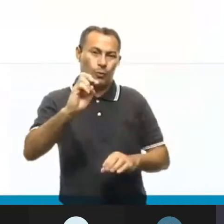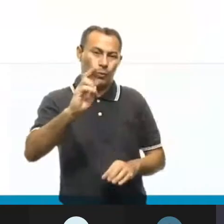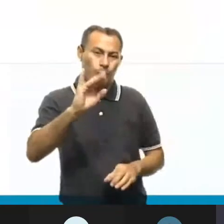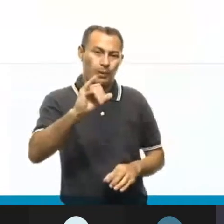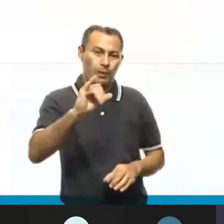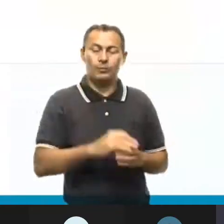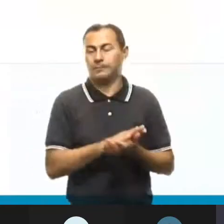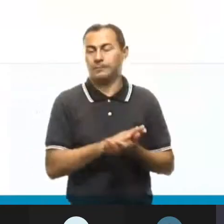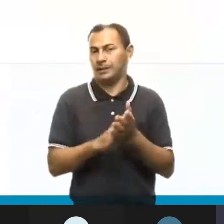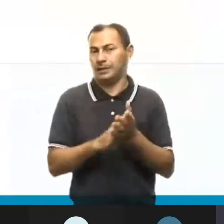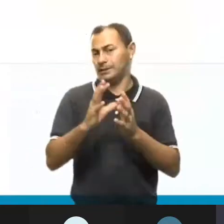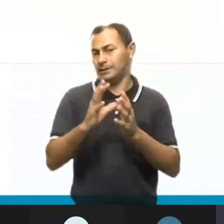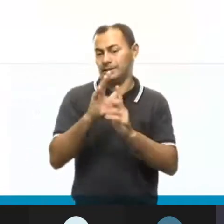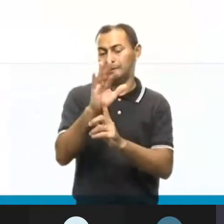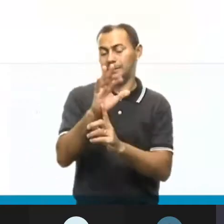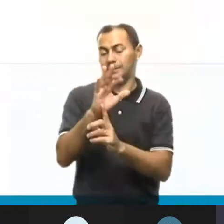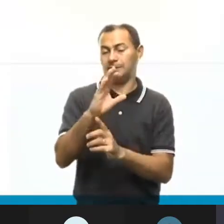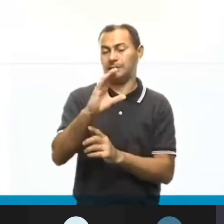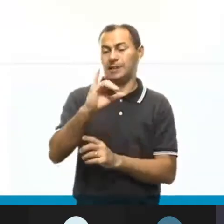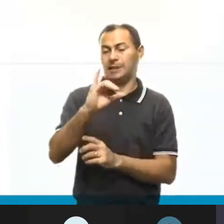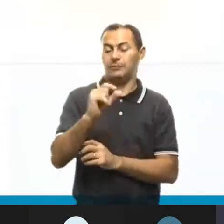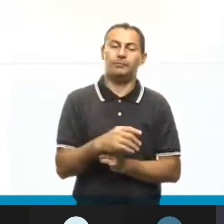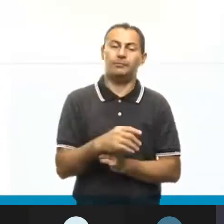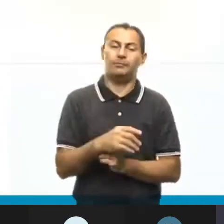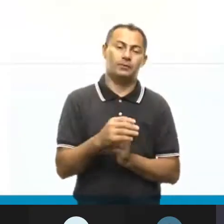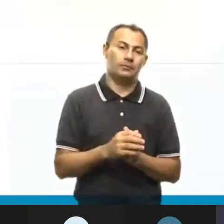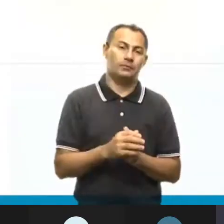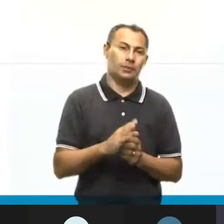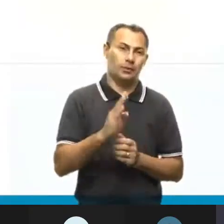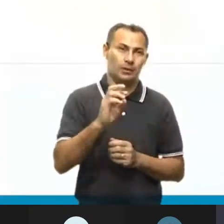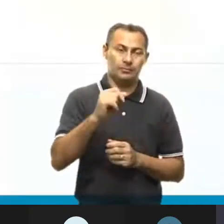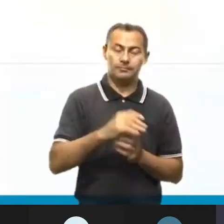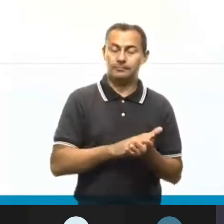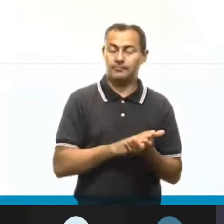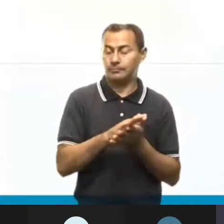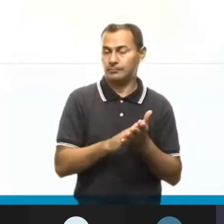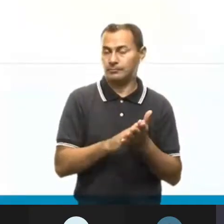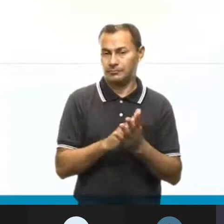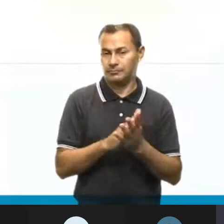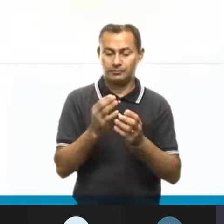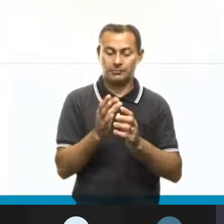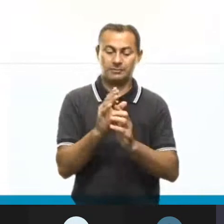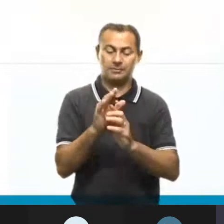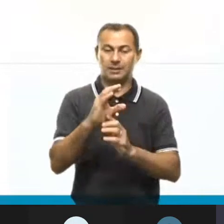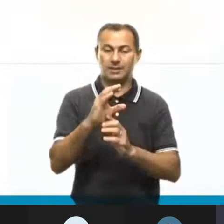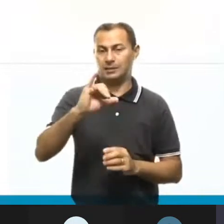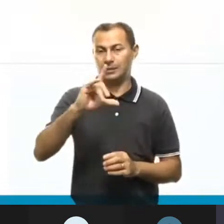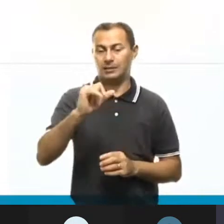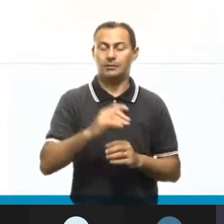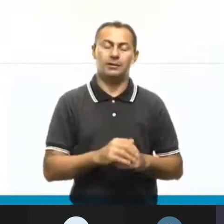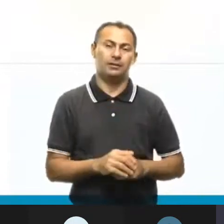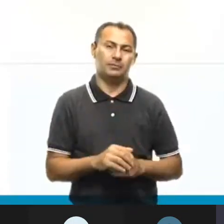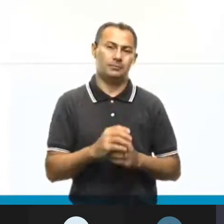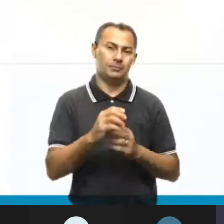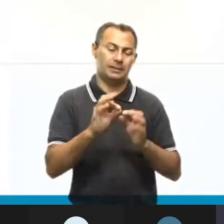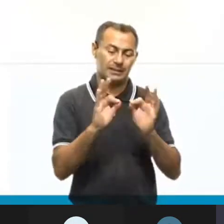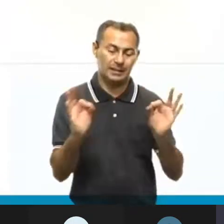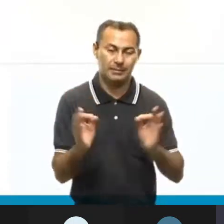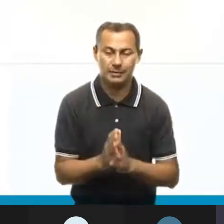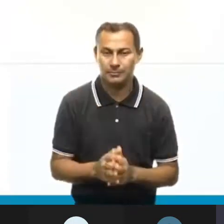mais cílio, tá? Então, nos bronquíolos é um outro epitélio. Ele não tem cílio, ele é um epitélio simples e ele é cúbico,